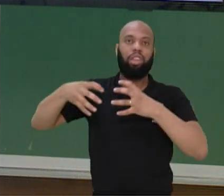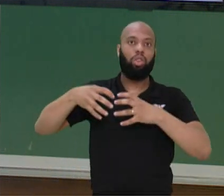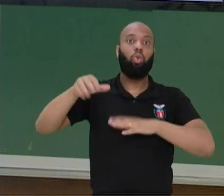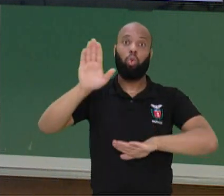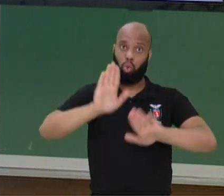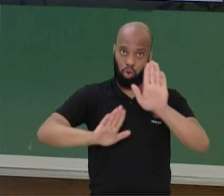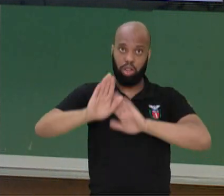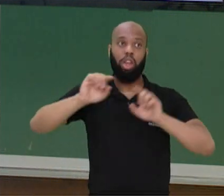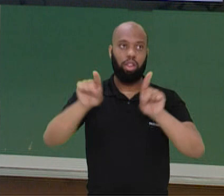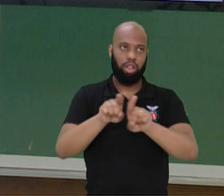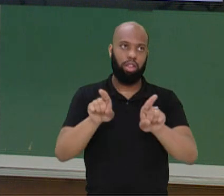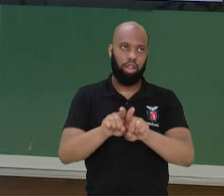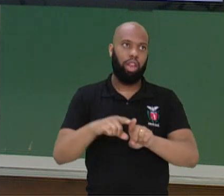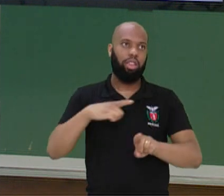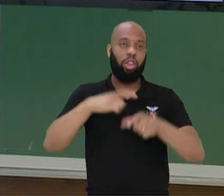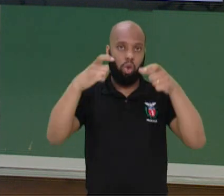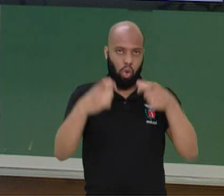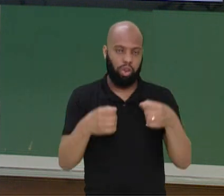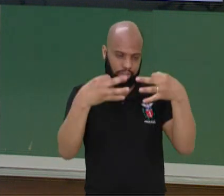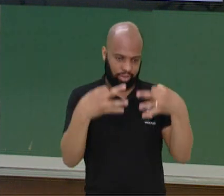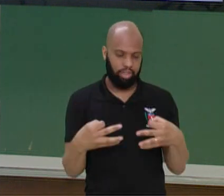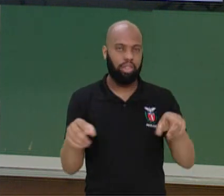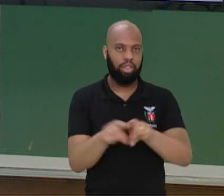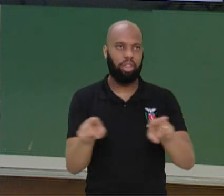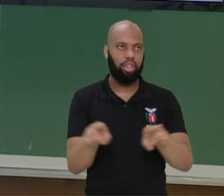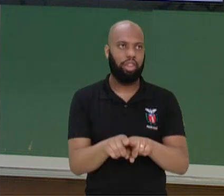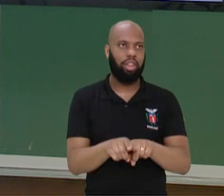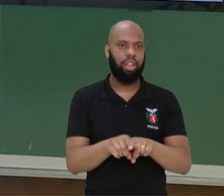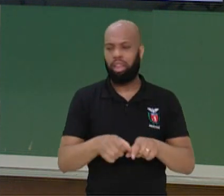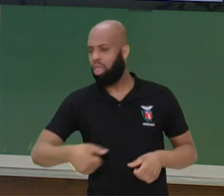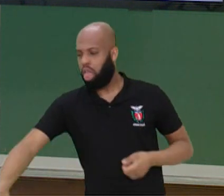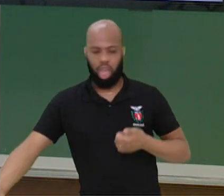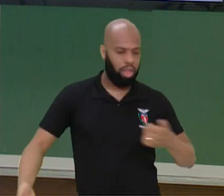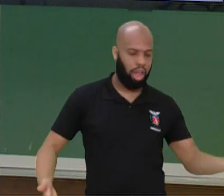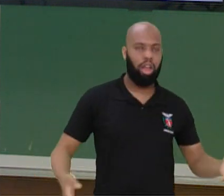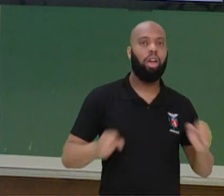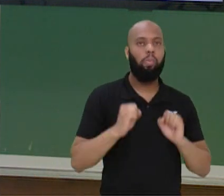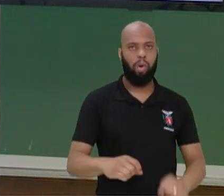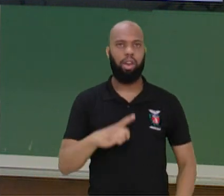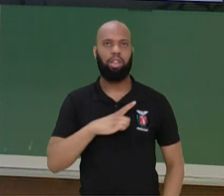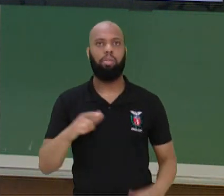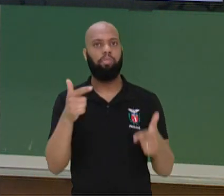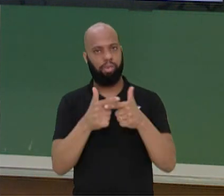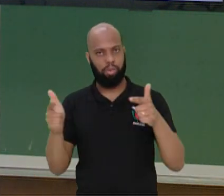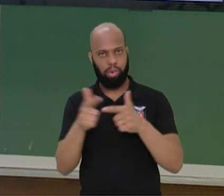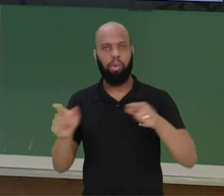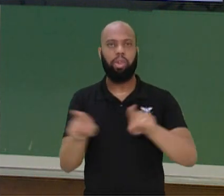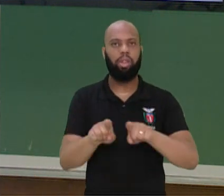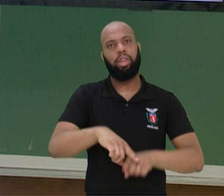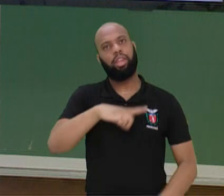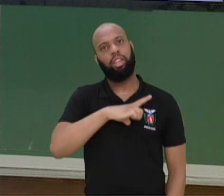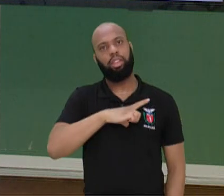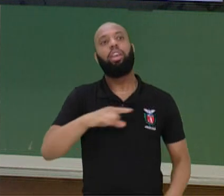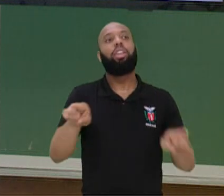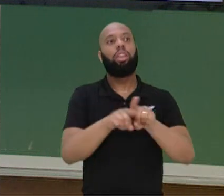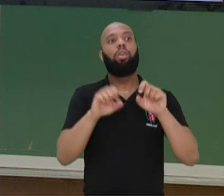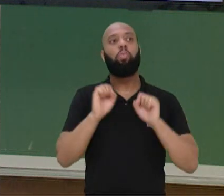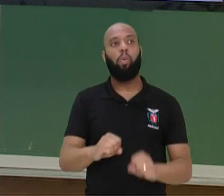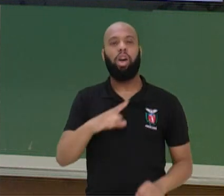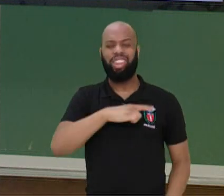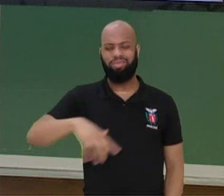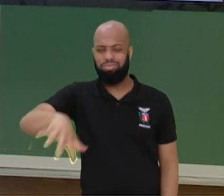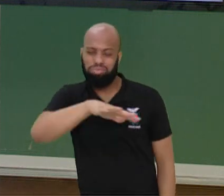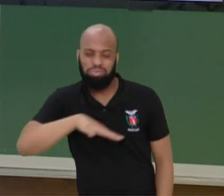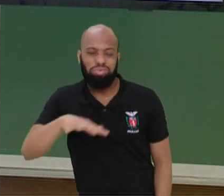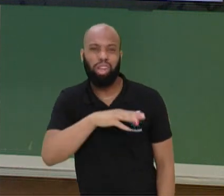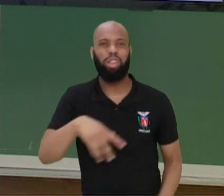você colocar novamente no local adequado. Não deixar esparramado pela academia, você pode gerar um transtorno ou criar um